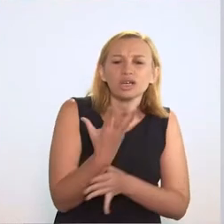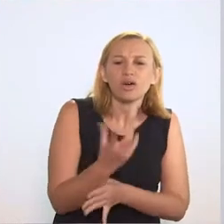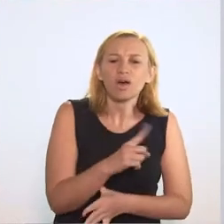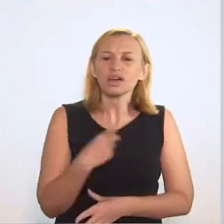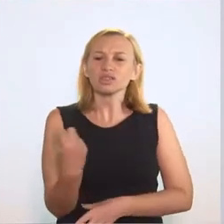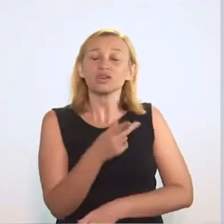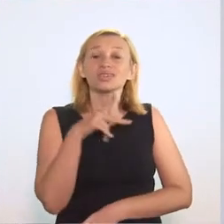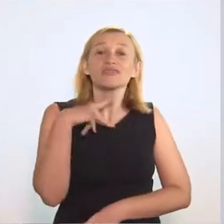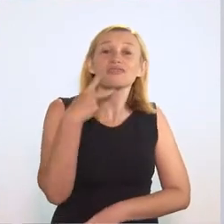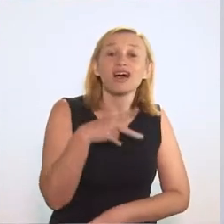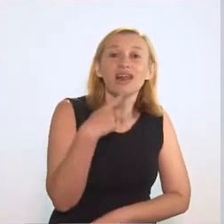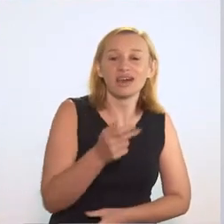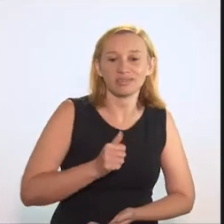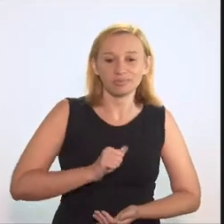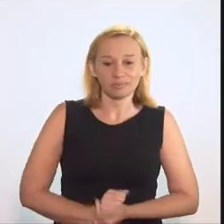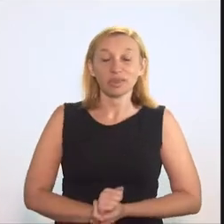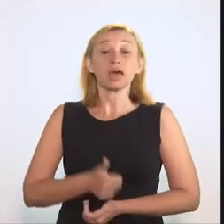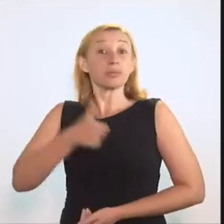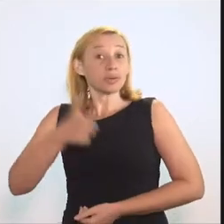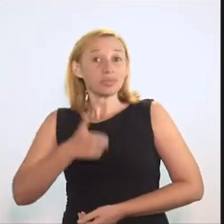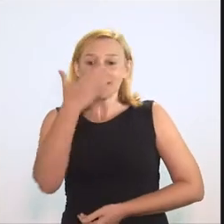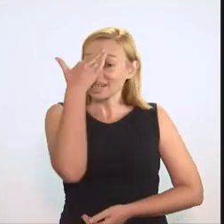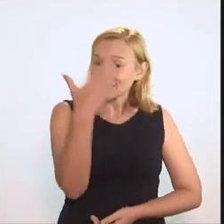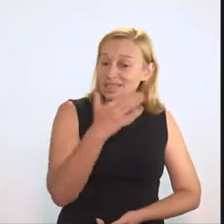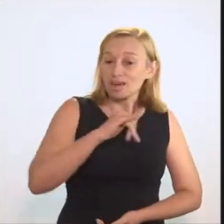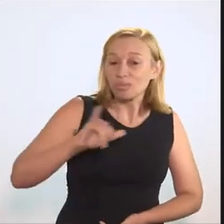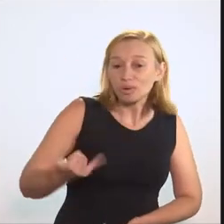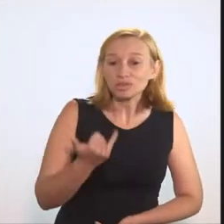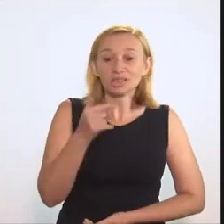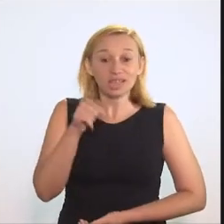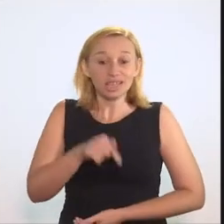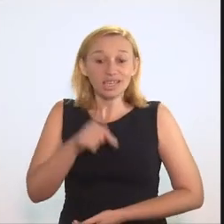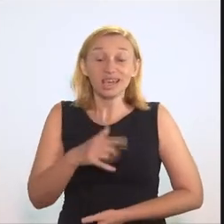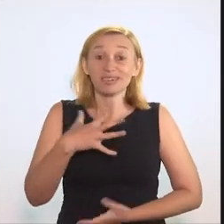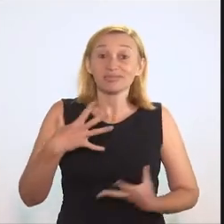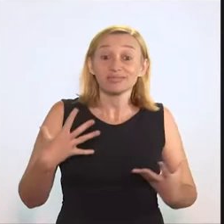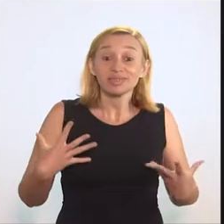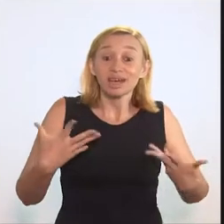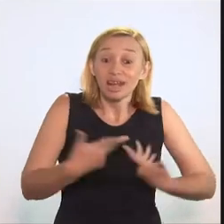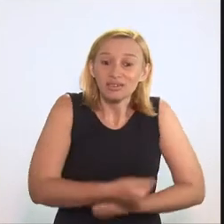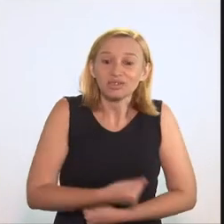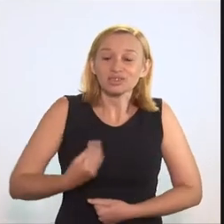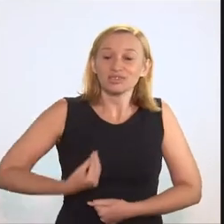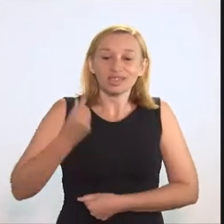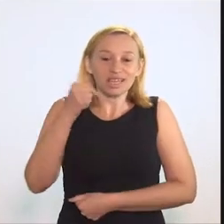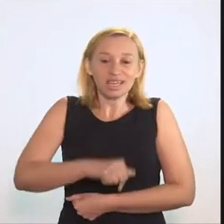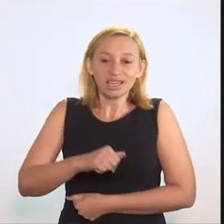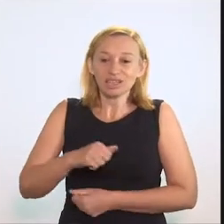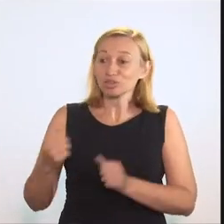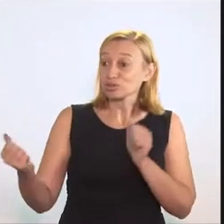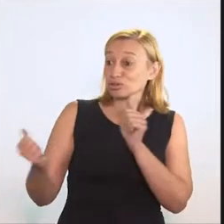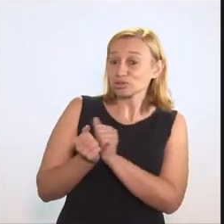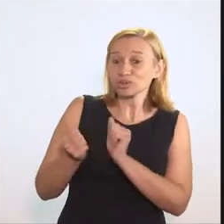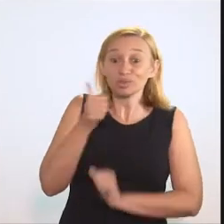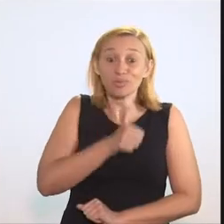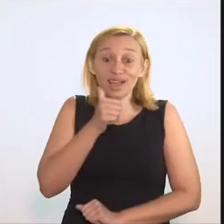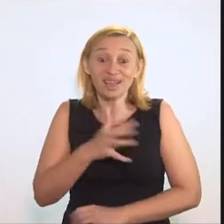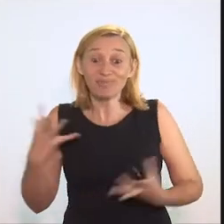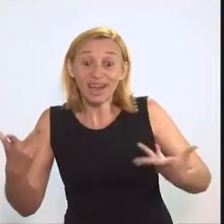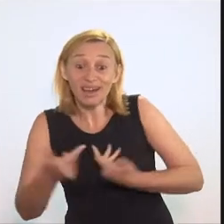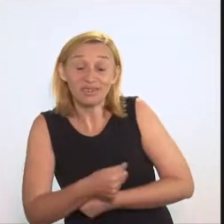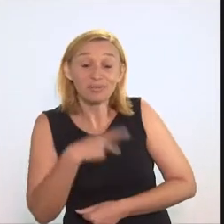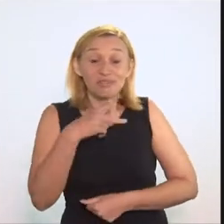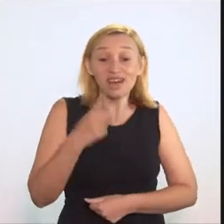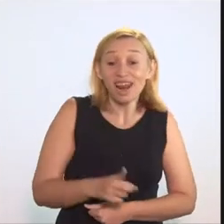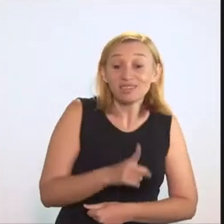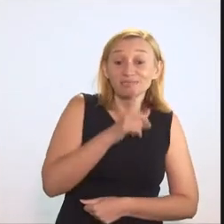o Nossa Fala? Primeiramente, queria agradecer a oportunidade, dizer que é incrível estar aqui ao lado de mulheres tão maravilhosas para